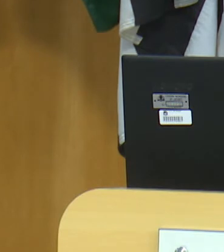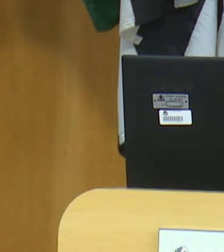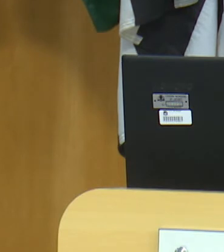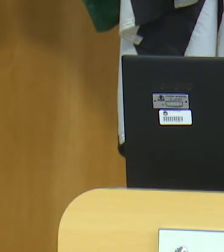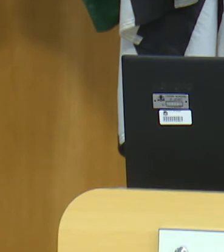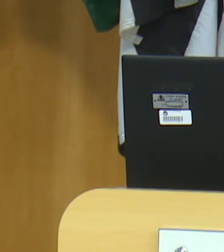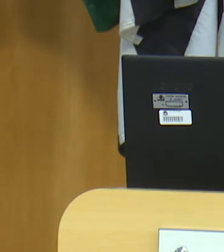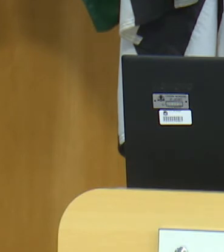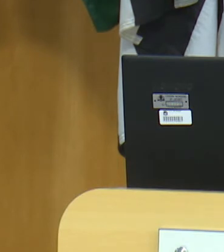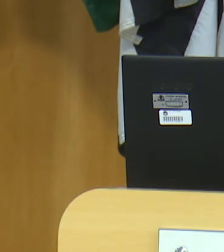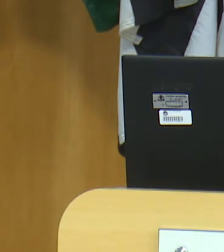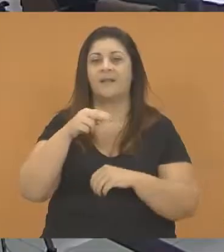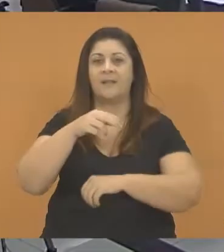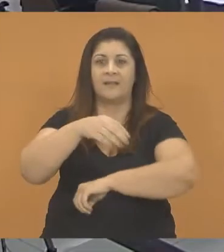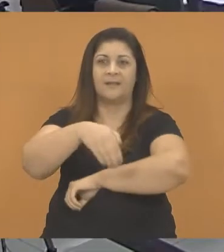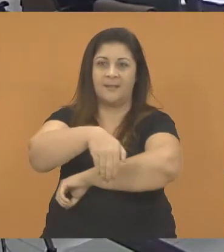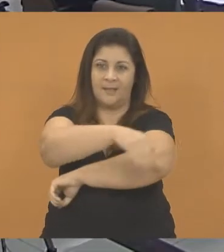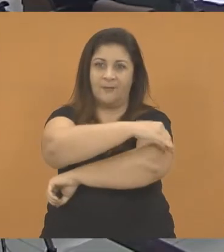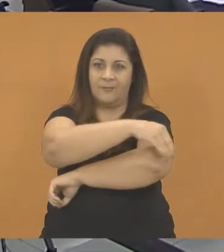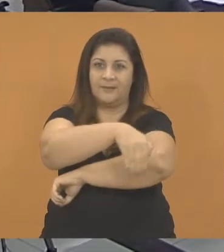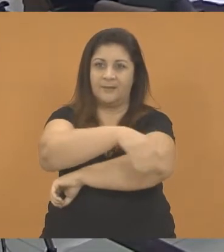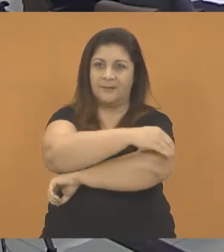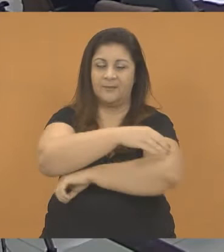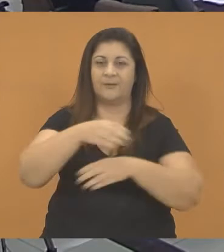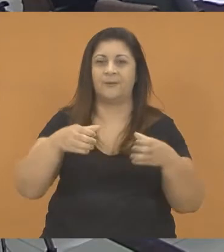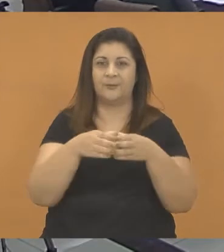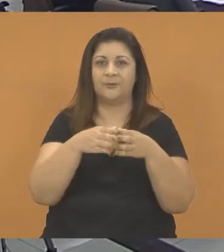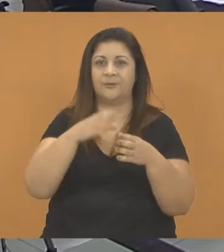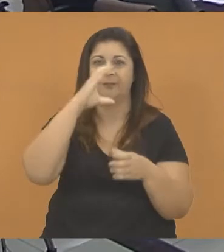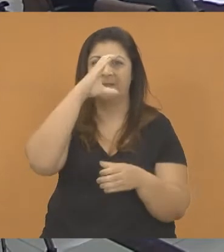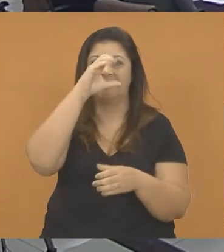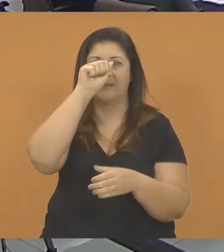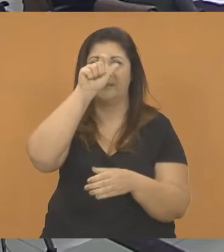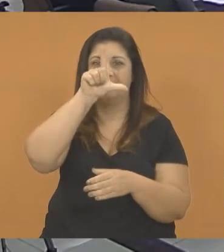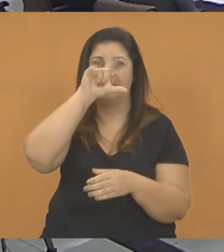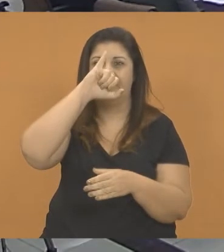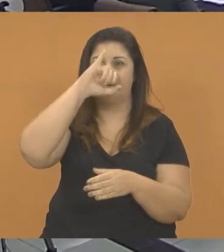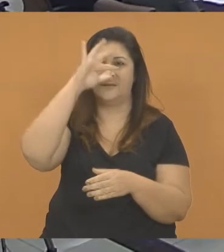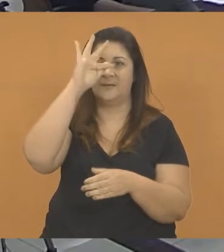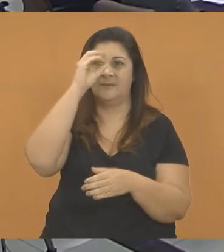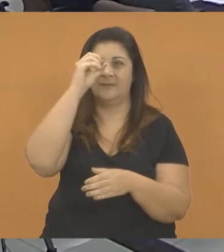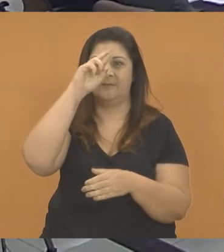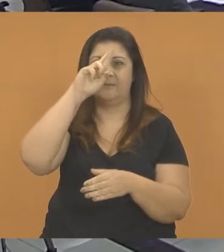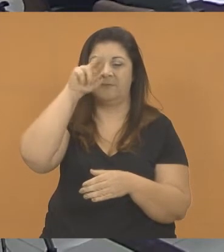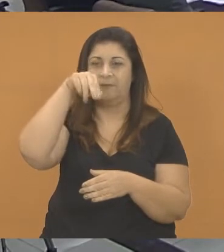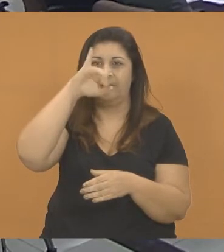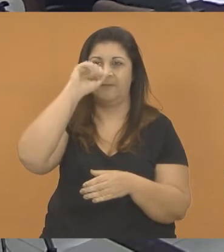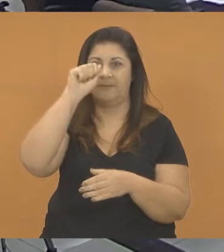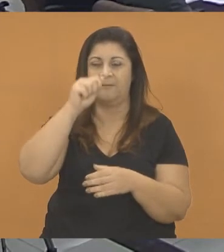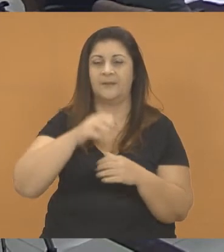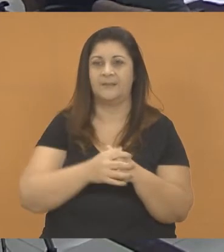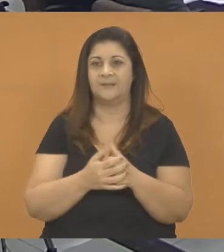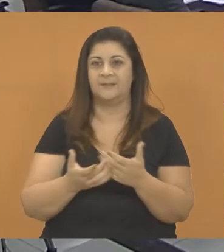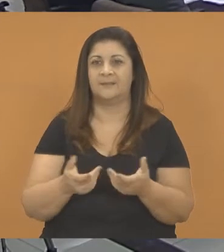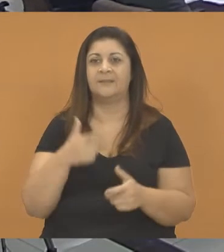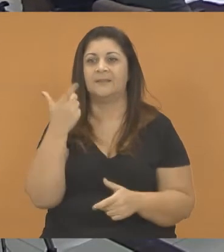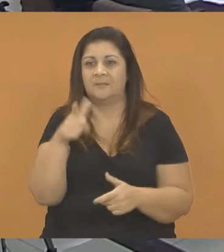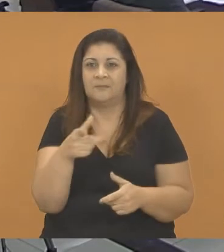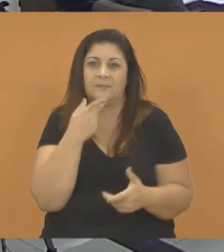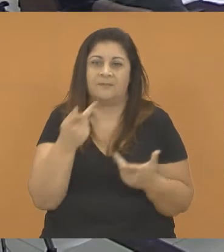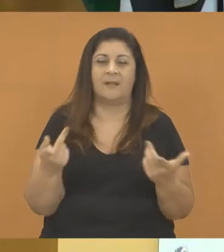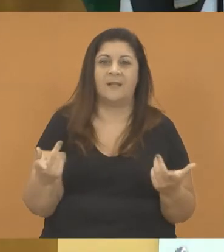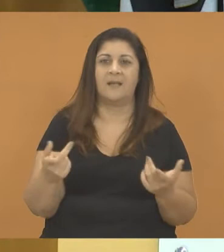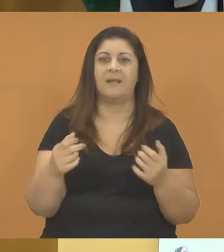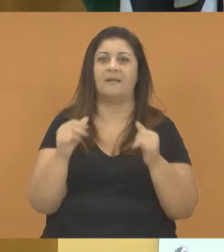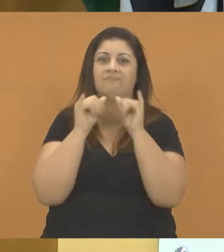da rotatória no jardim califórnia bom a gente vai estar aqui depois divulgando é divulgado pela